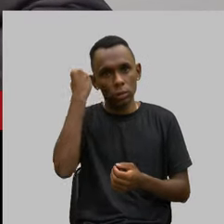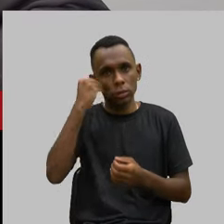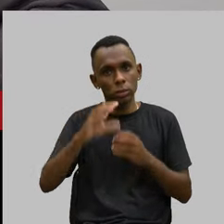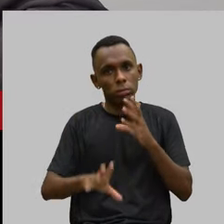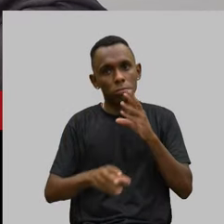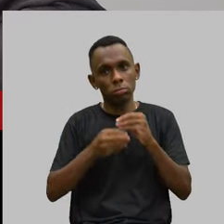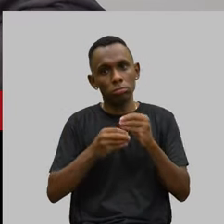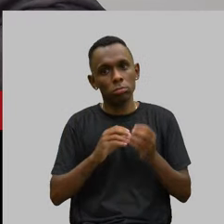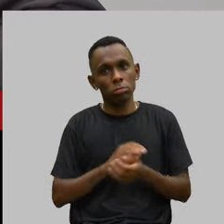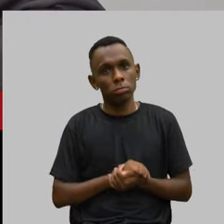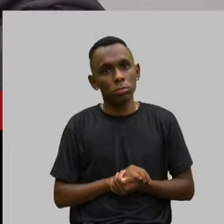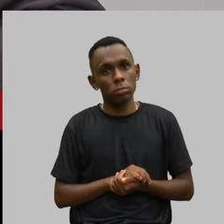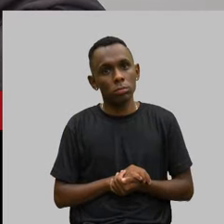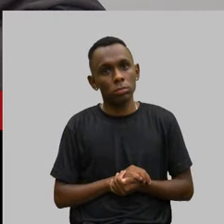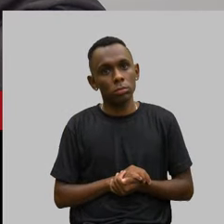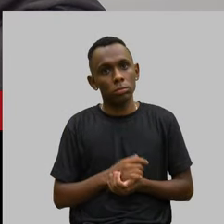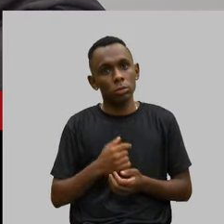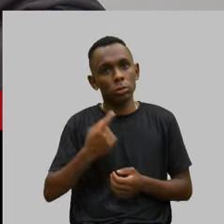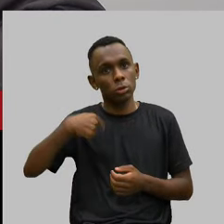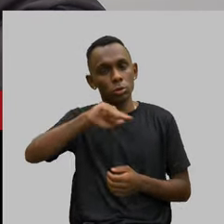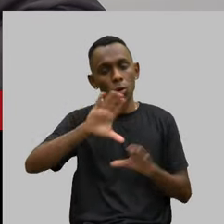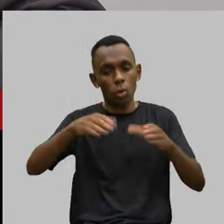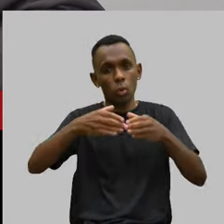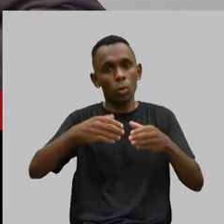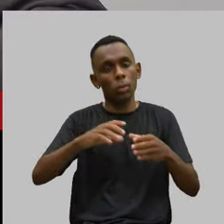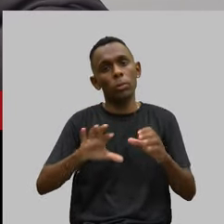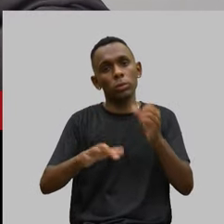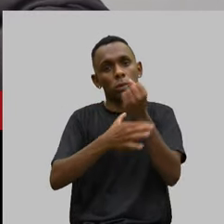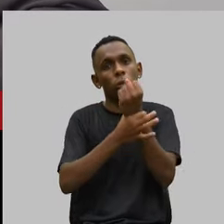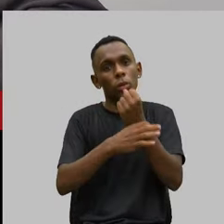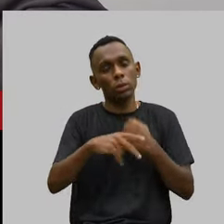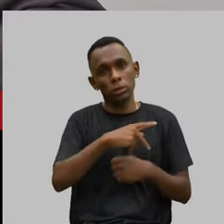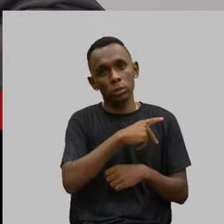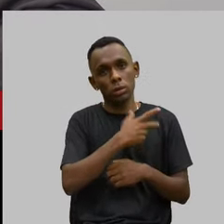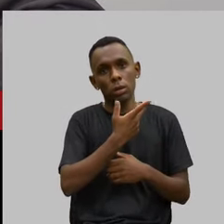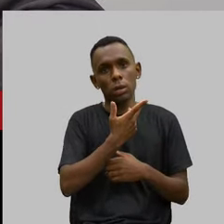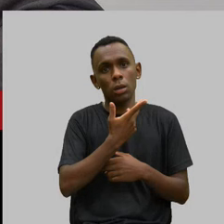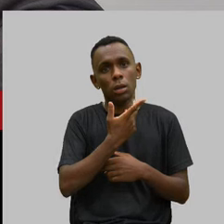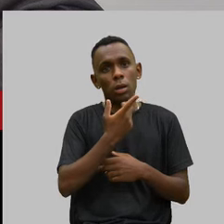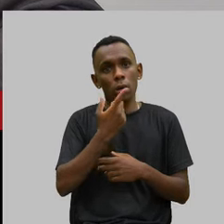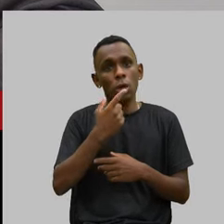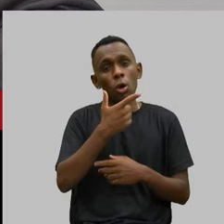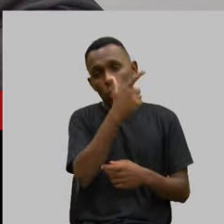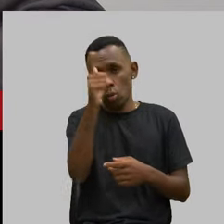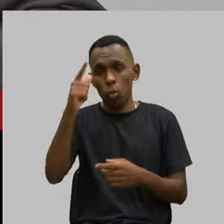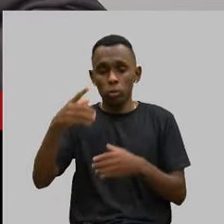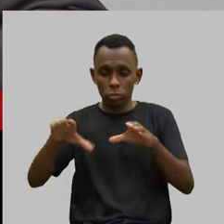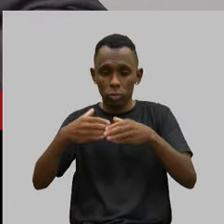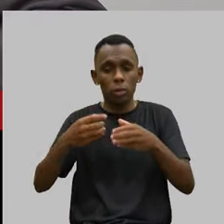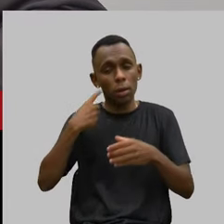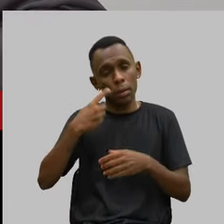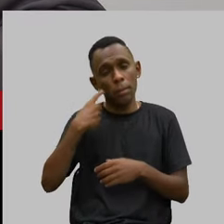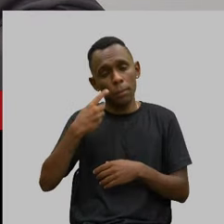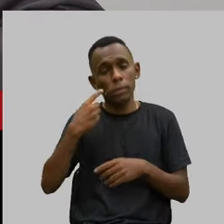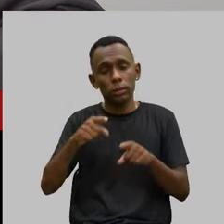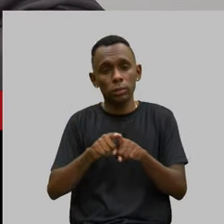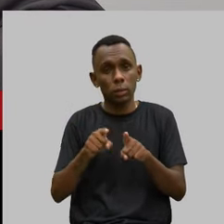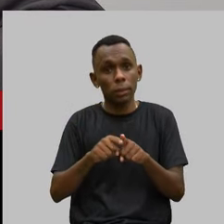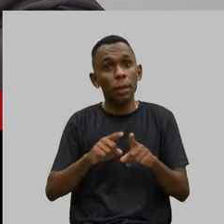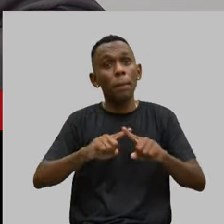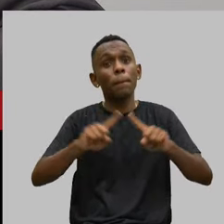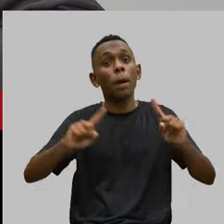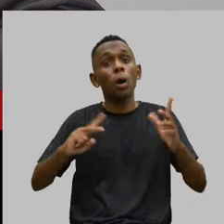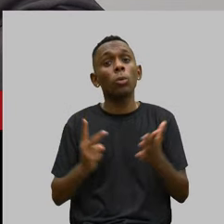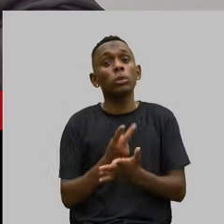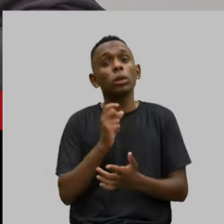citada aqui presos a comissão de Segurança Pública tivemos a participação de outros parlamentares mas o fato em si é o seguinte